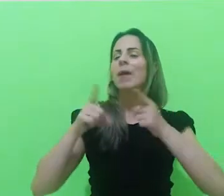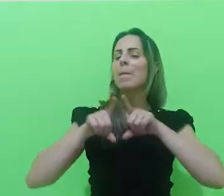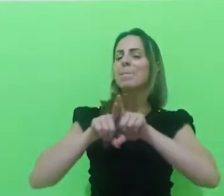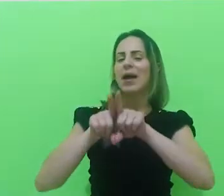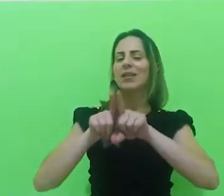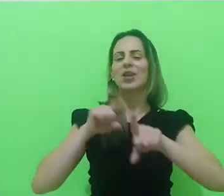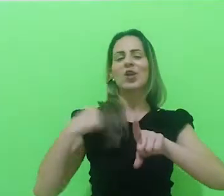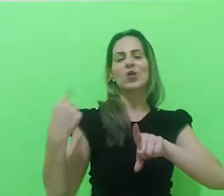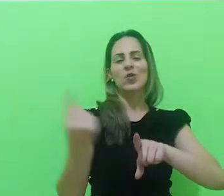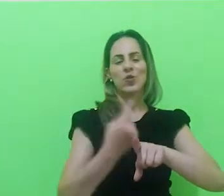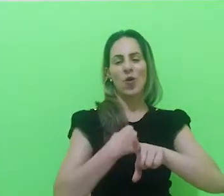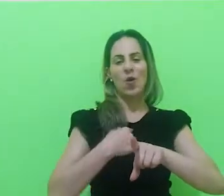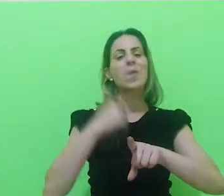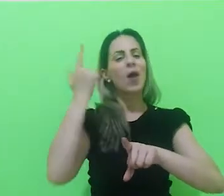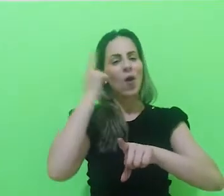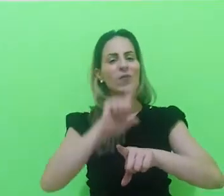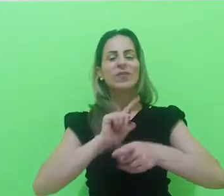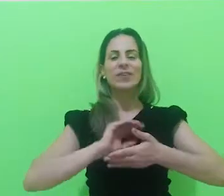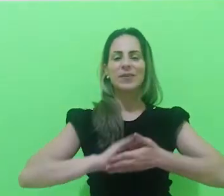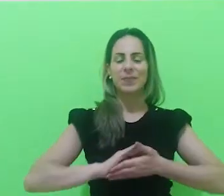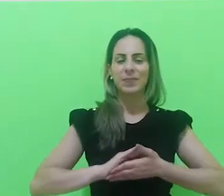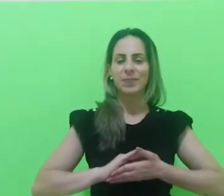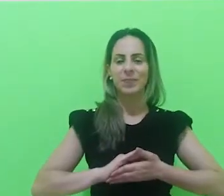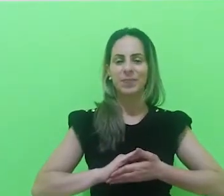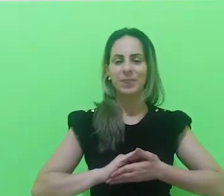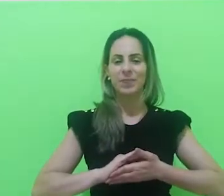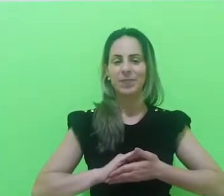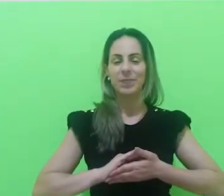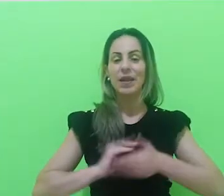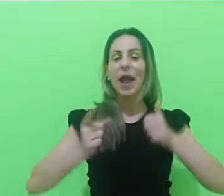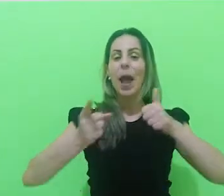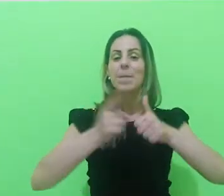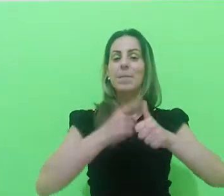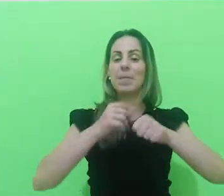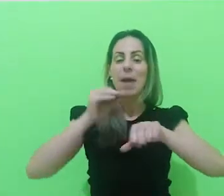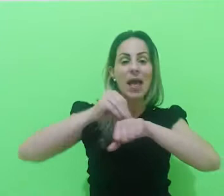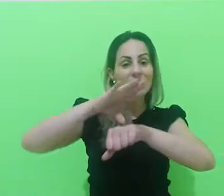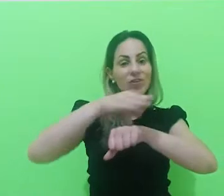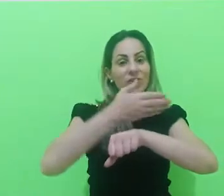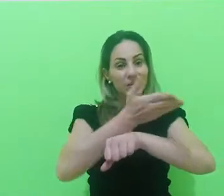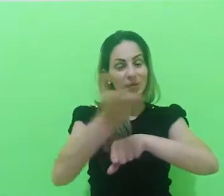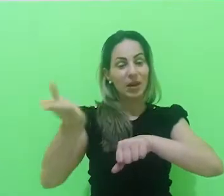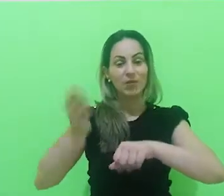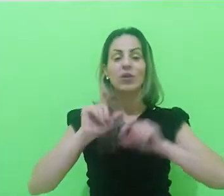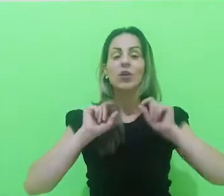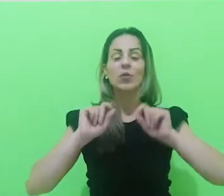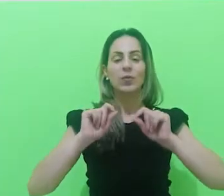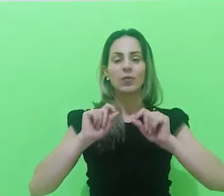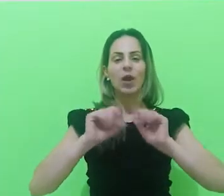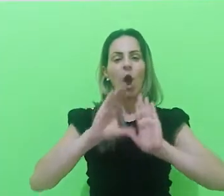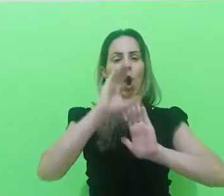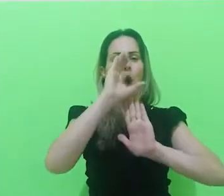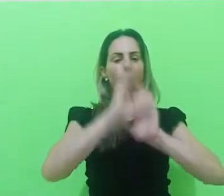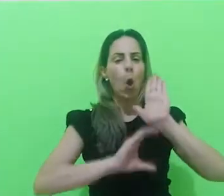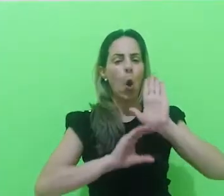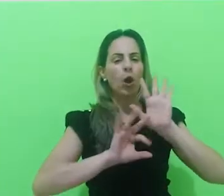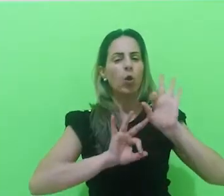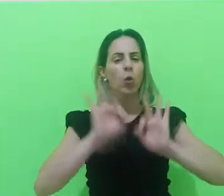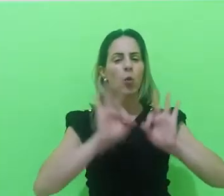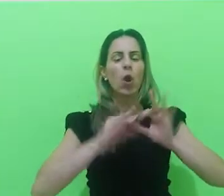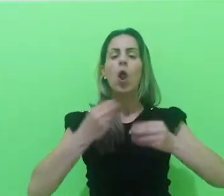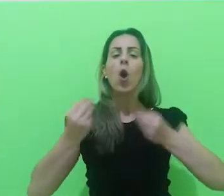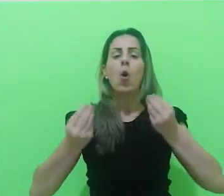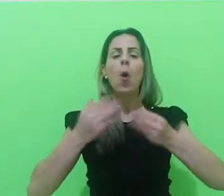seu para fazer com que isso aconteça. Bom, então primeira dica que eu deixo para vocês, monte um currículo. Como que eu monto